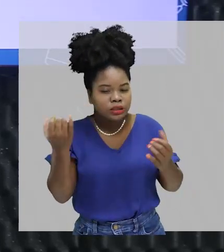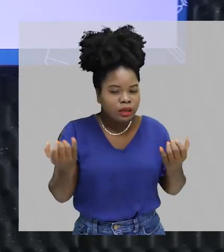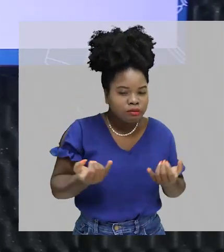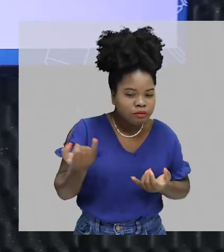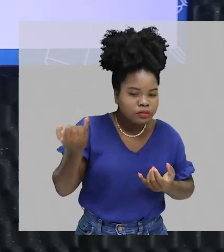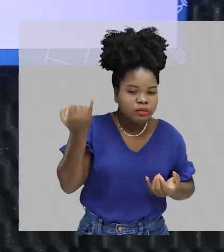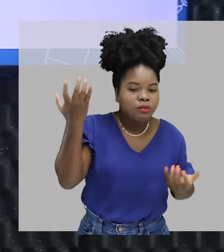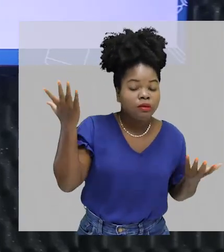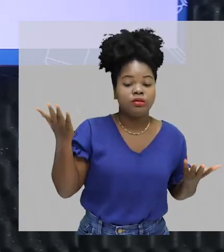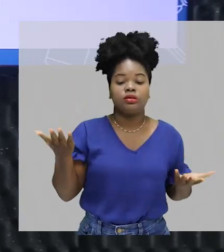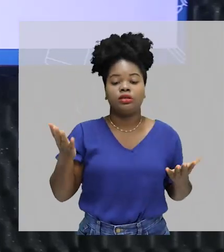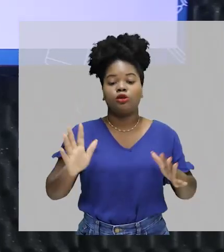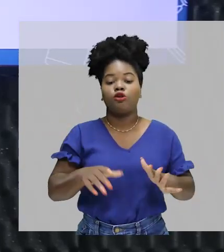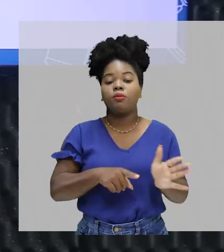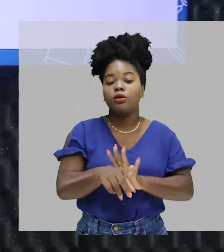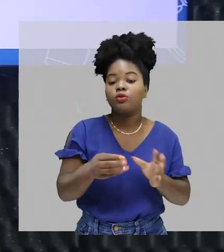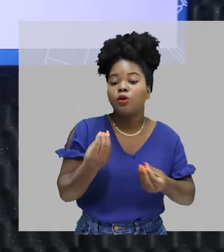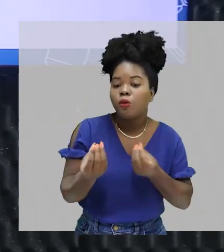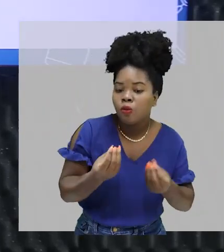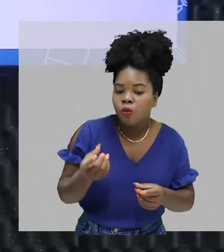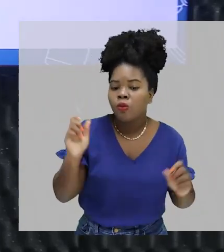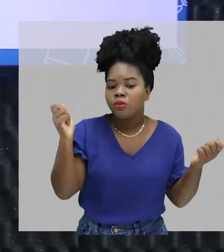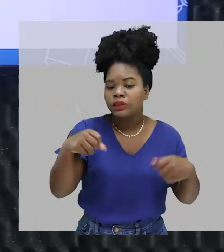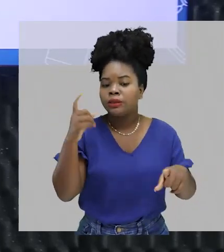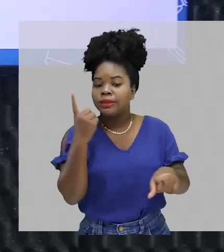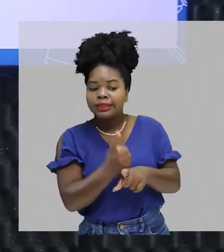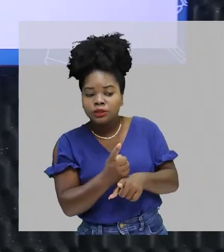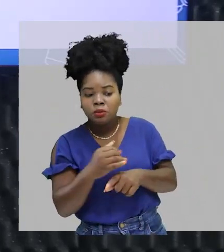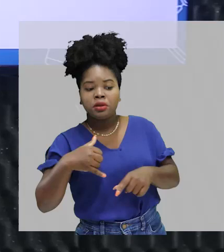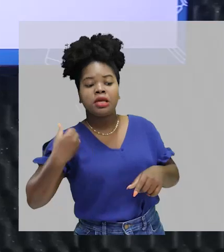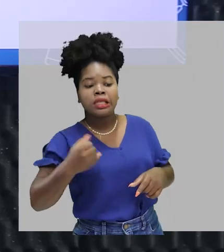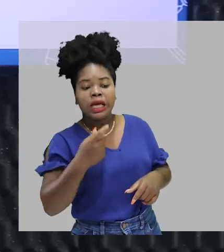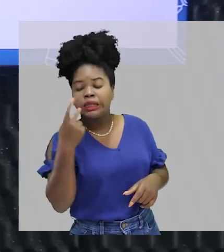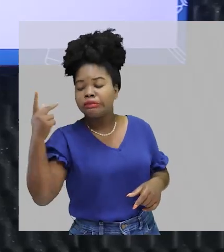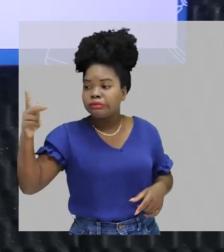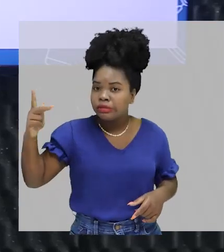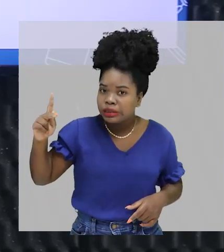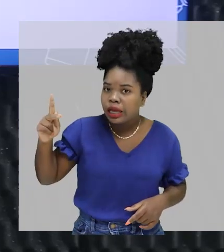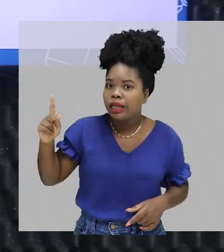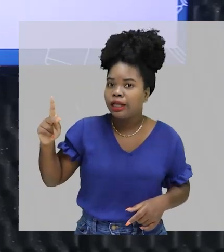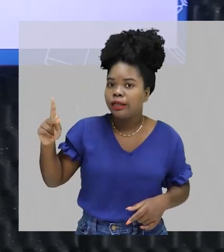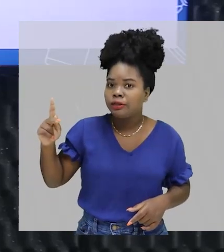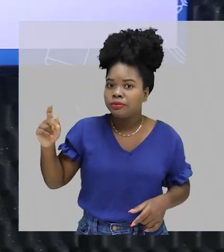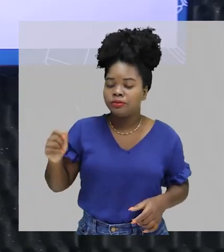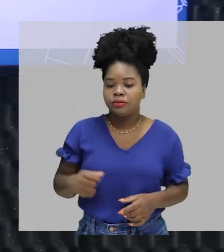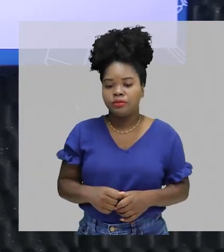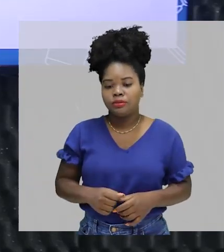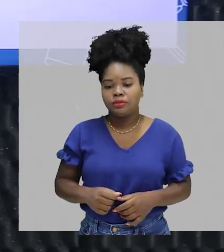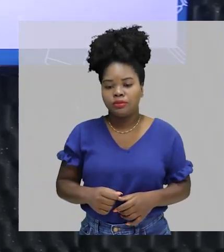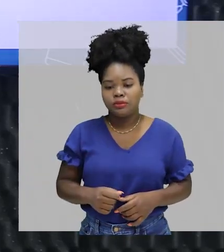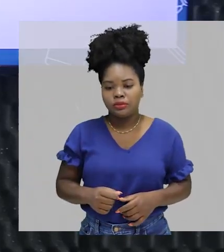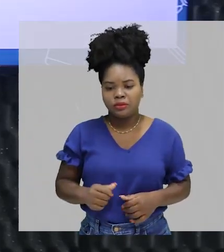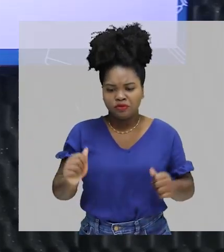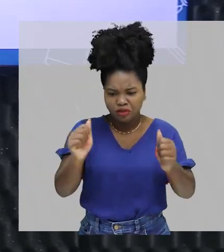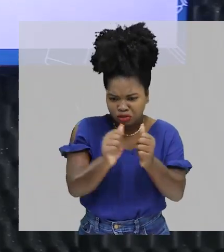a pergunta é, como podemos descobrir essa idade? Será que ele vem junto com um RG,